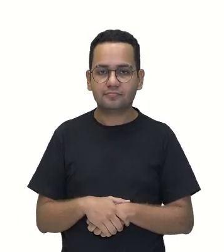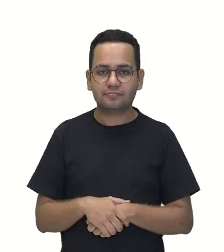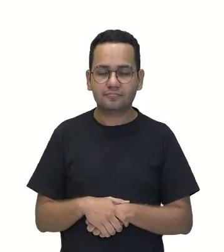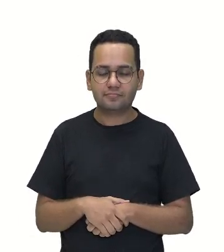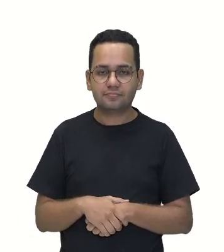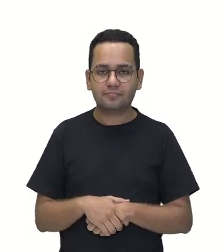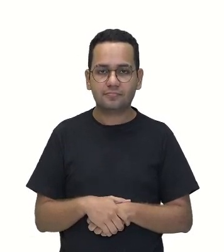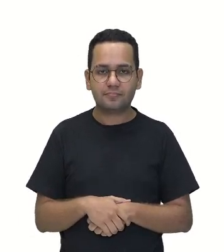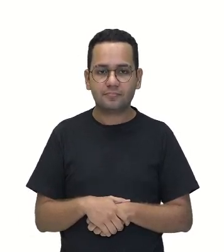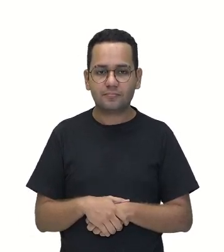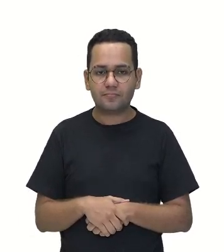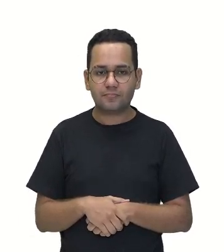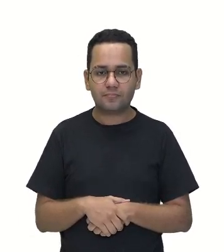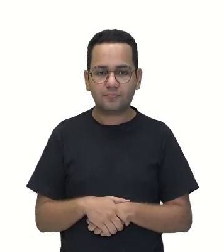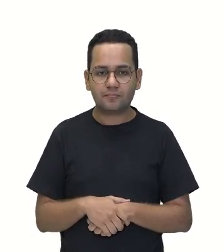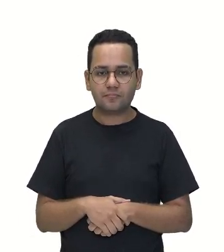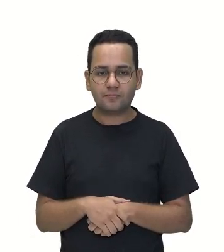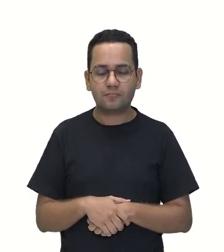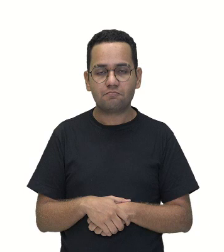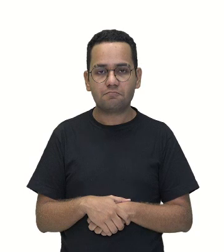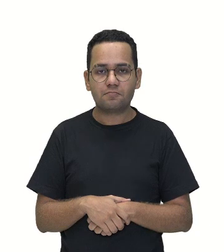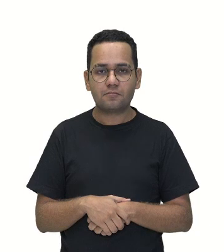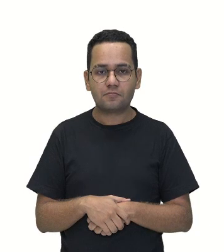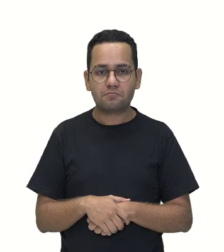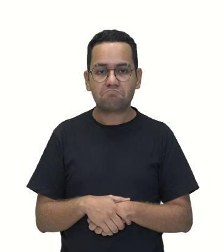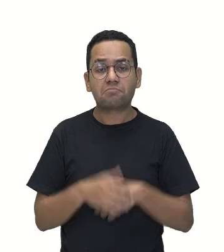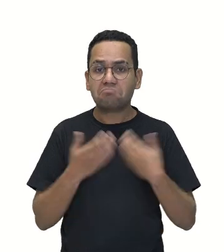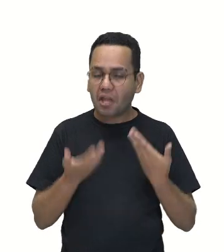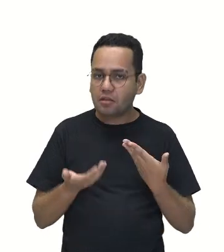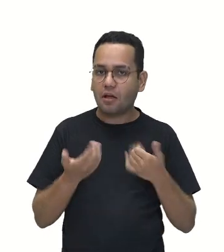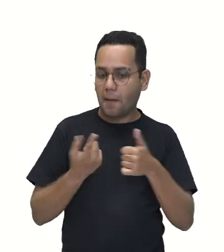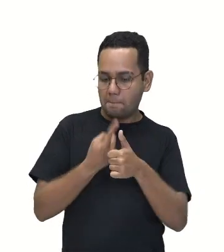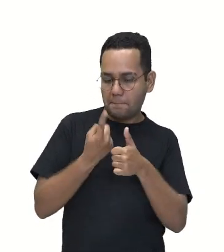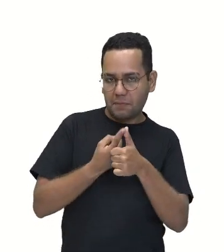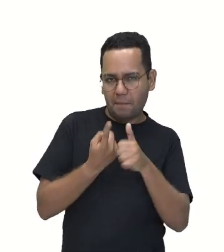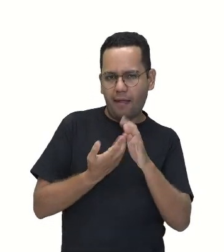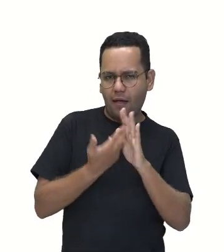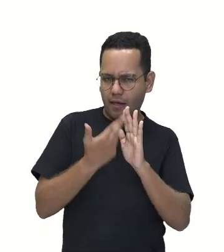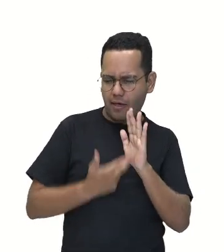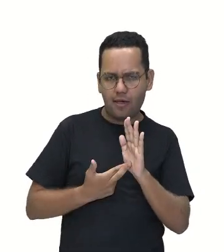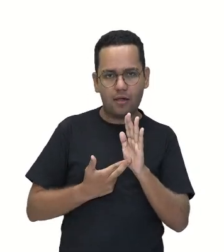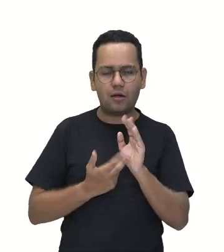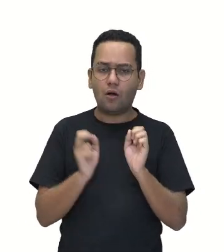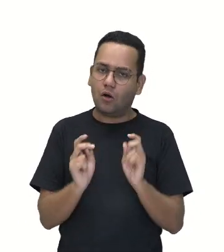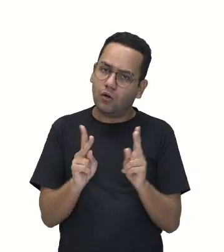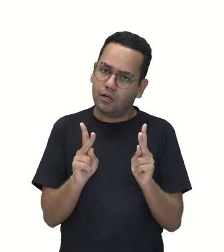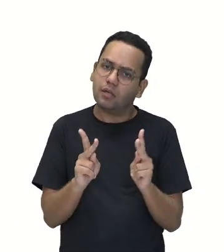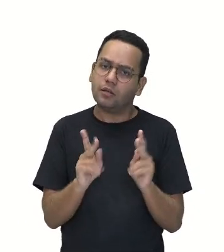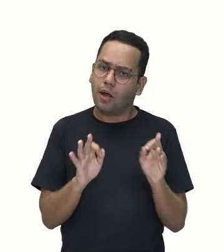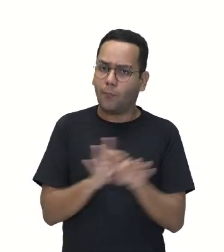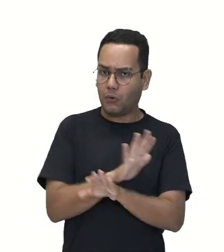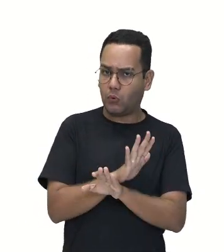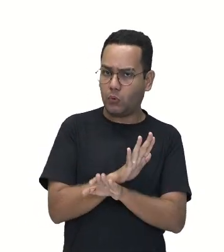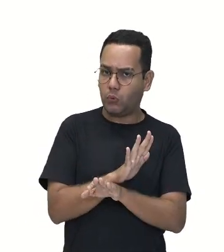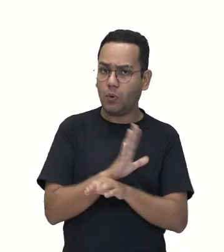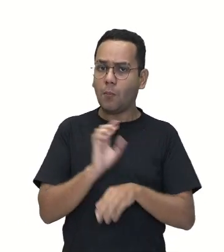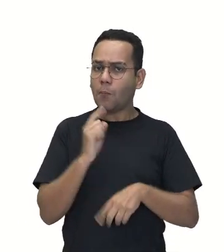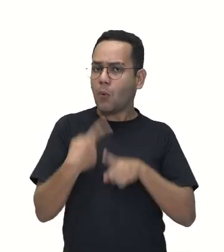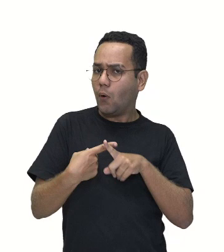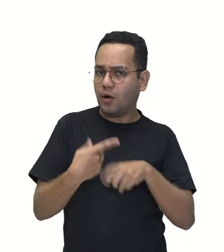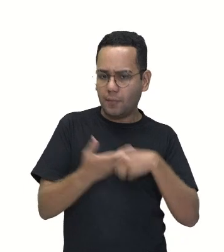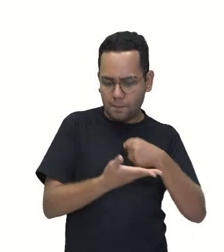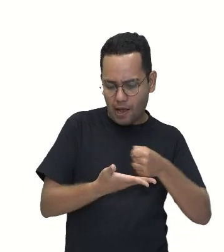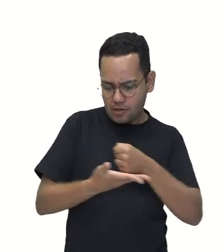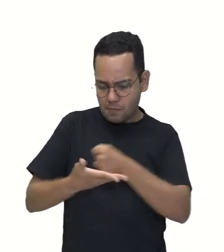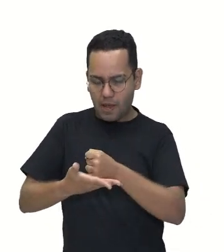nesse caso a primeira condição ela está satisfeita que as bases sejam iguais Então a partir desse momento ó eu vou